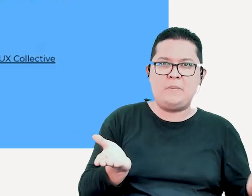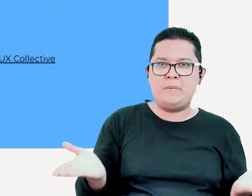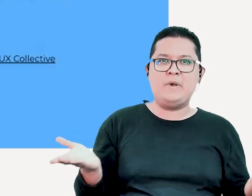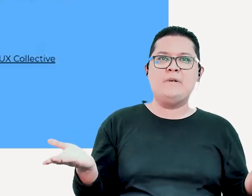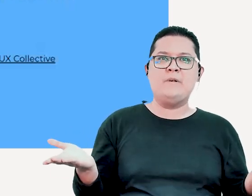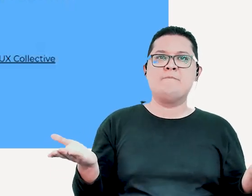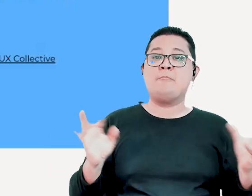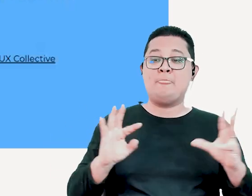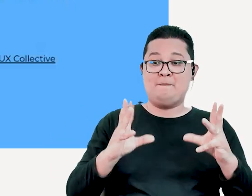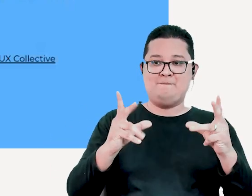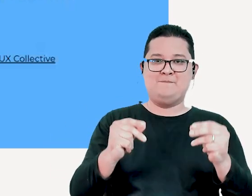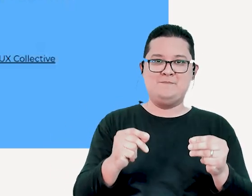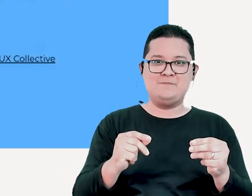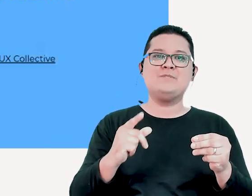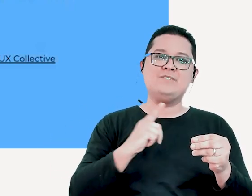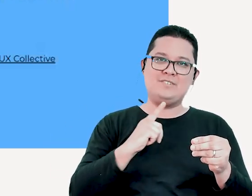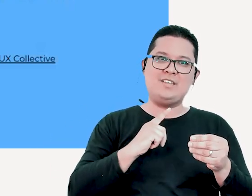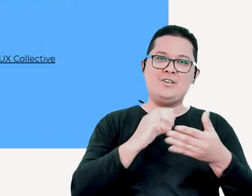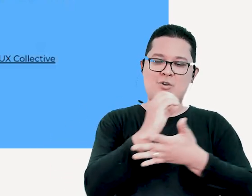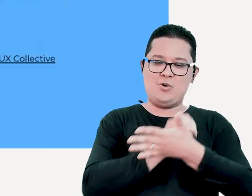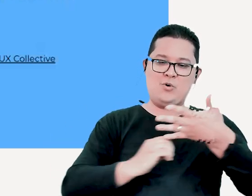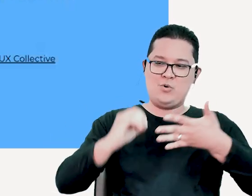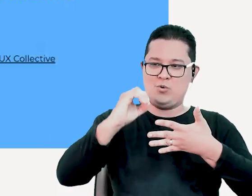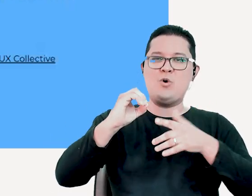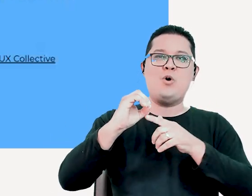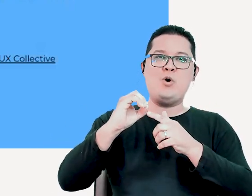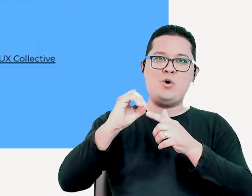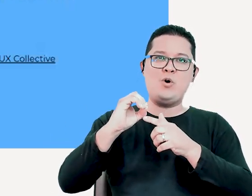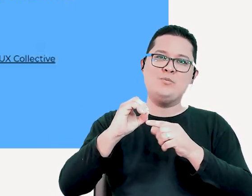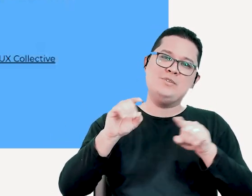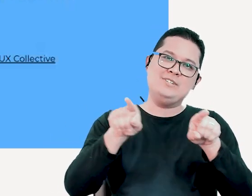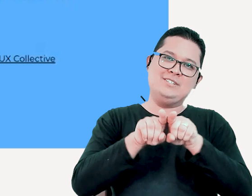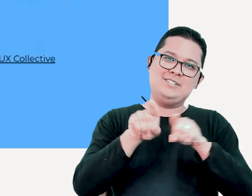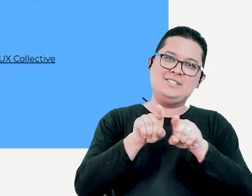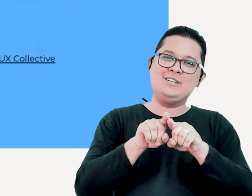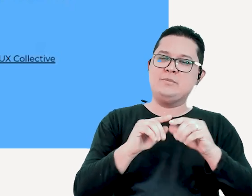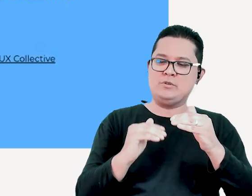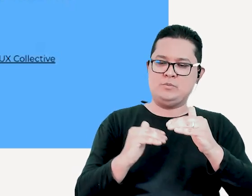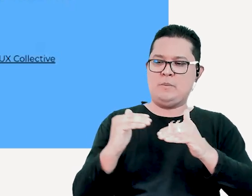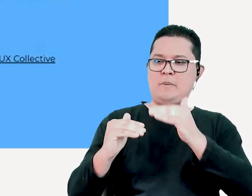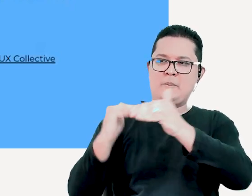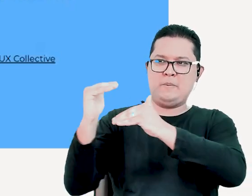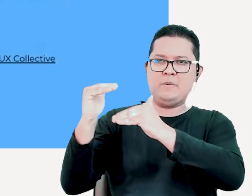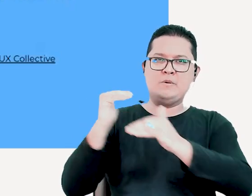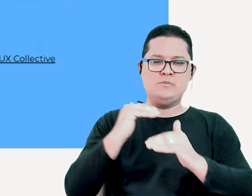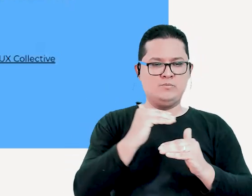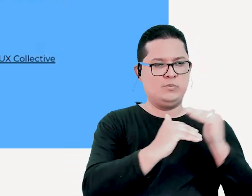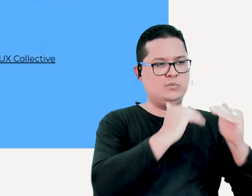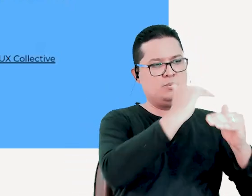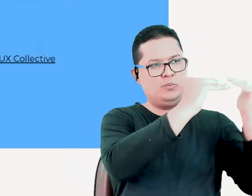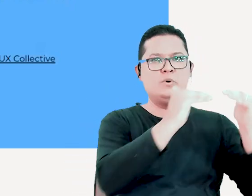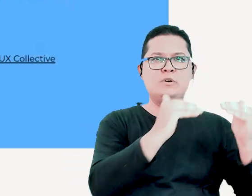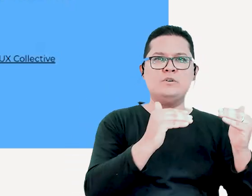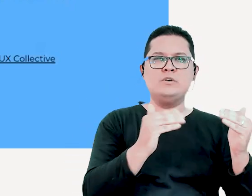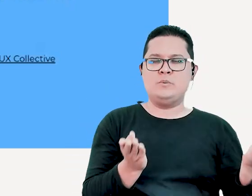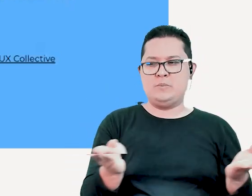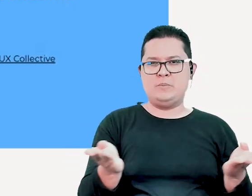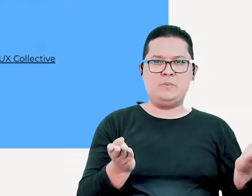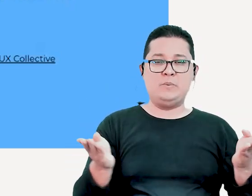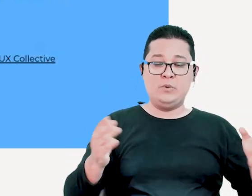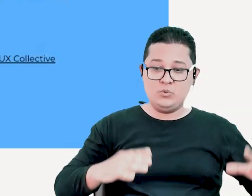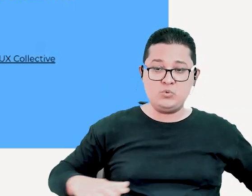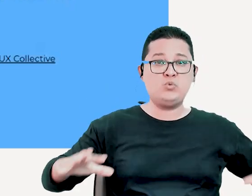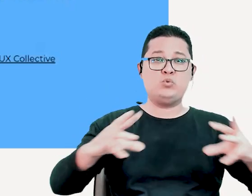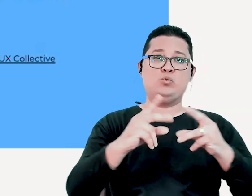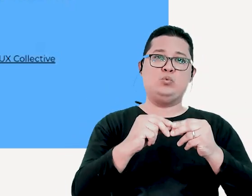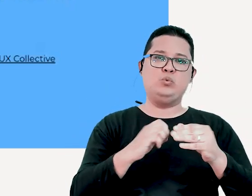em Ops também, escalando esse processo, né? Escalando esse suporte para toda a empresa, né?